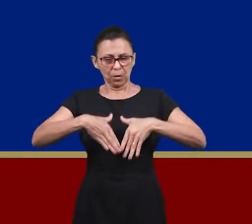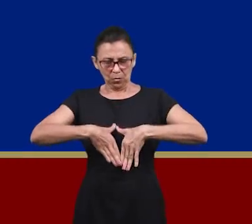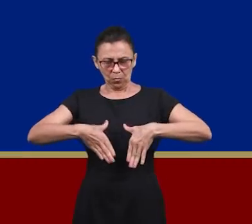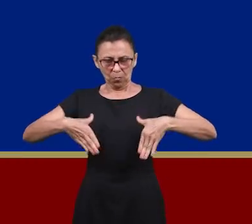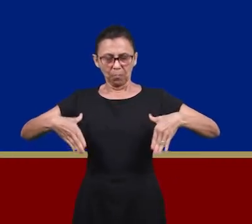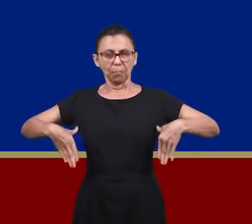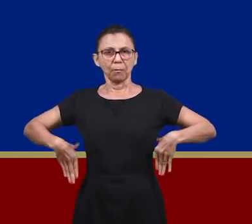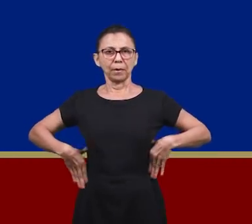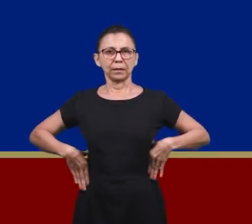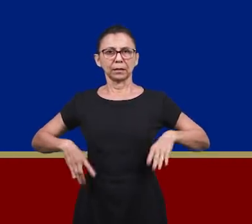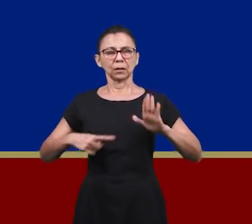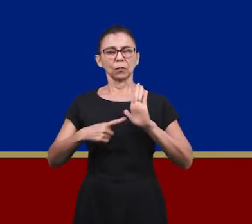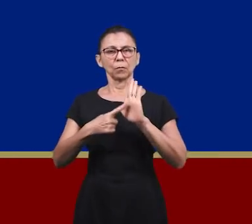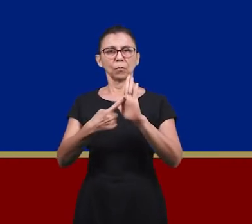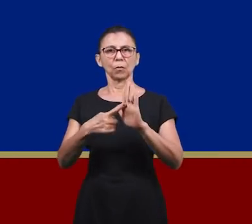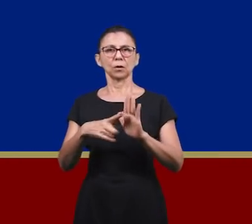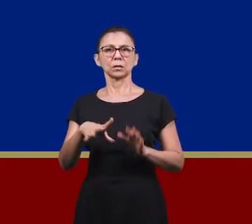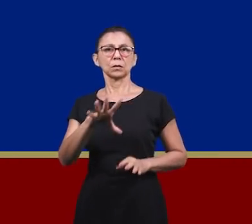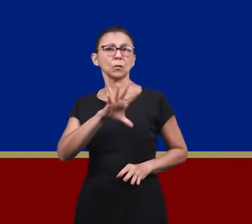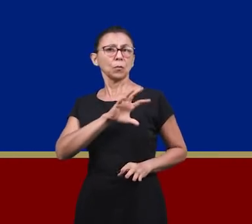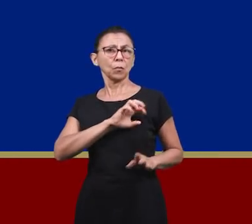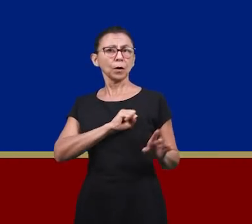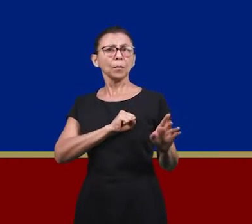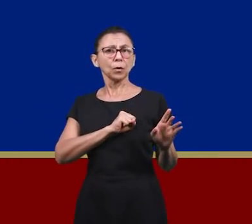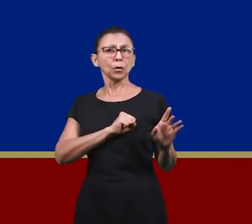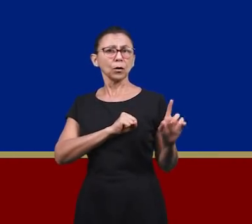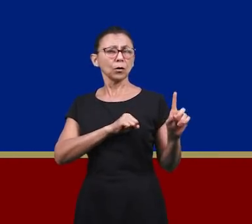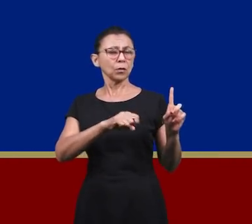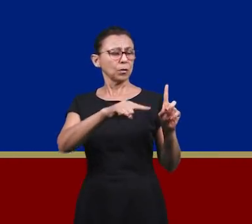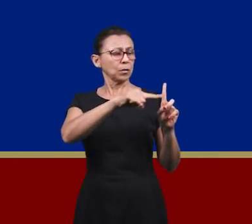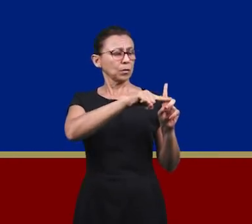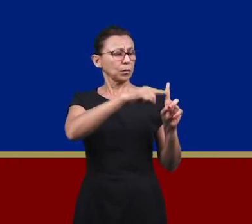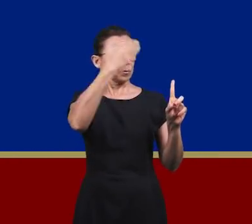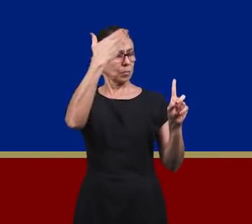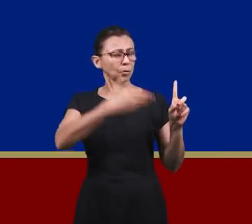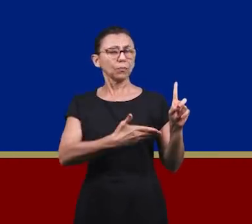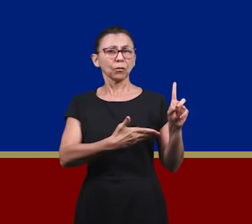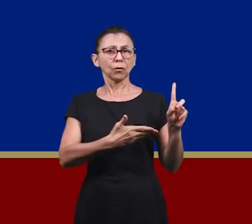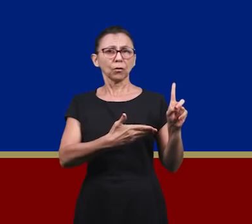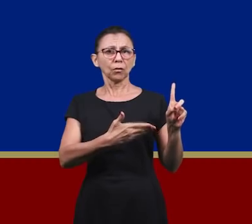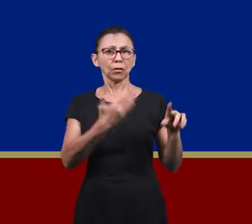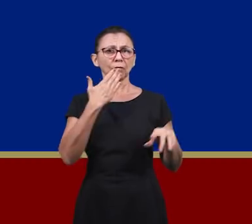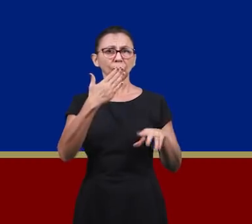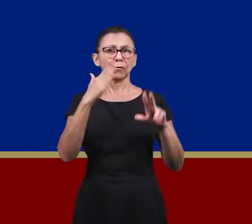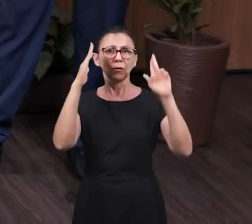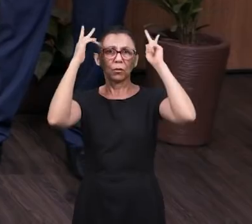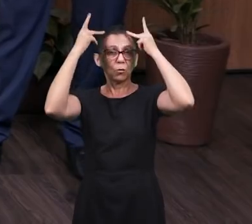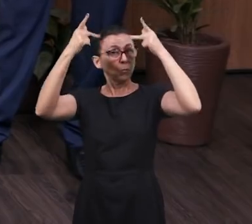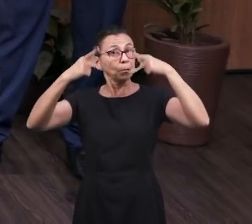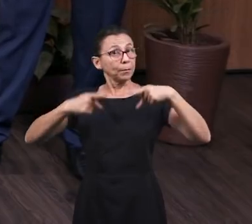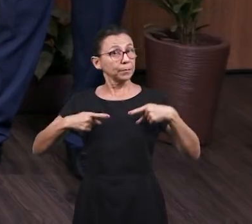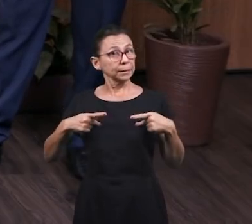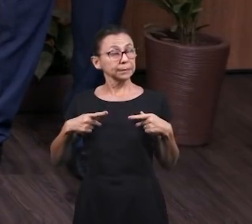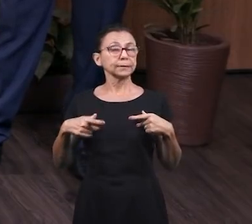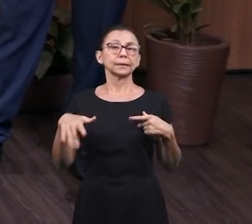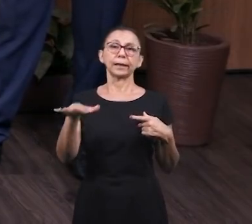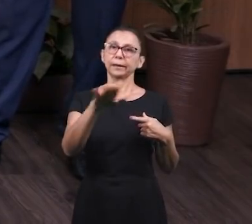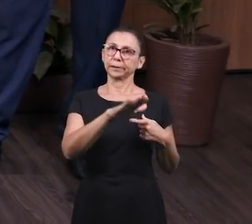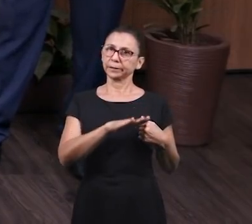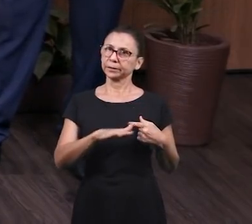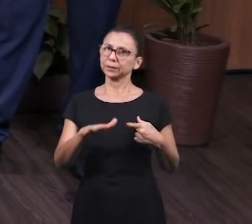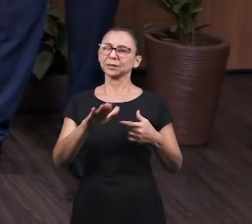e imensurável amor do Senhor, amor pelo homem. Que bênção as respostas. Glória a Deus.